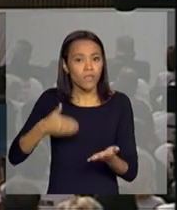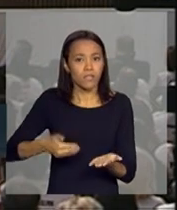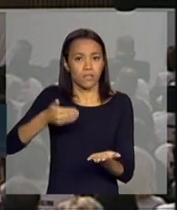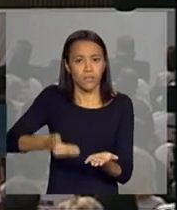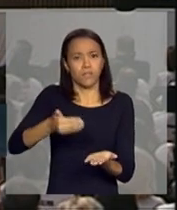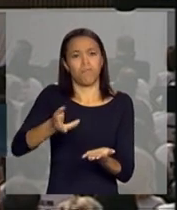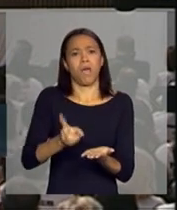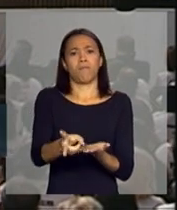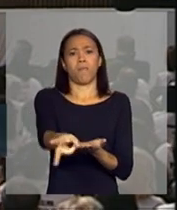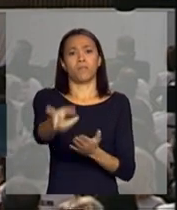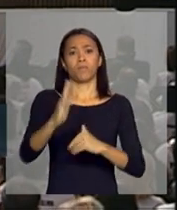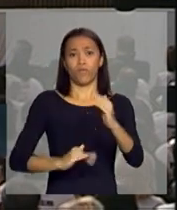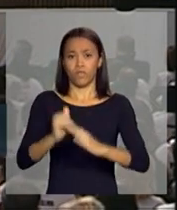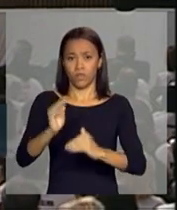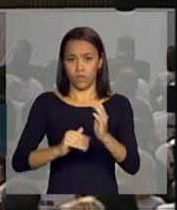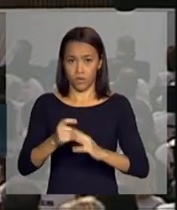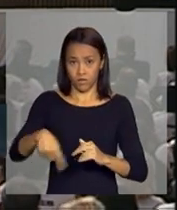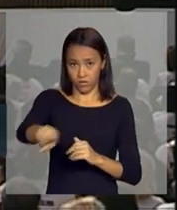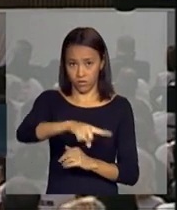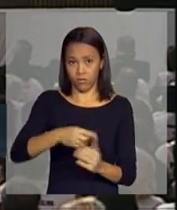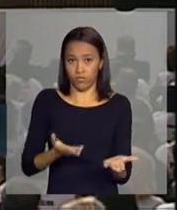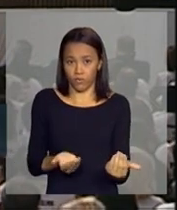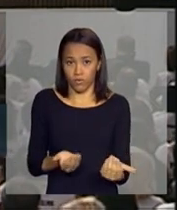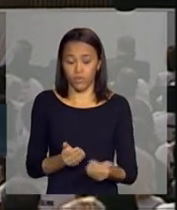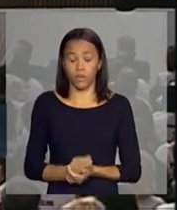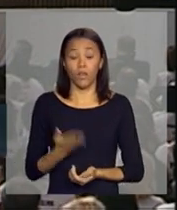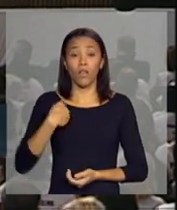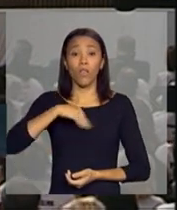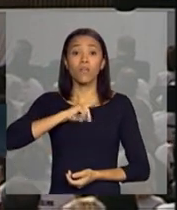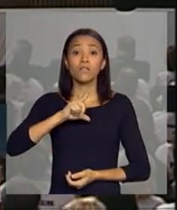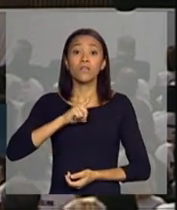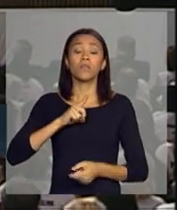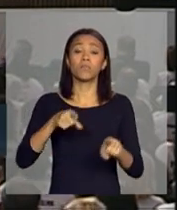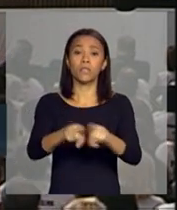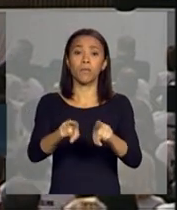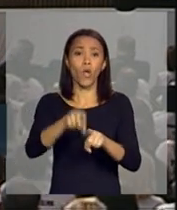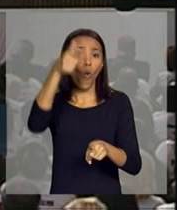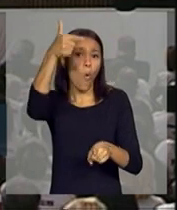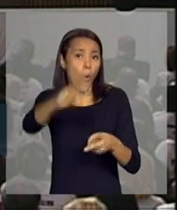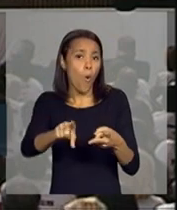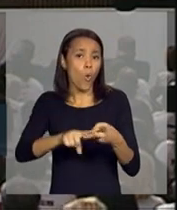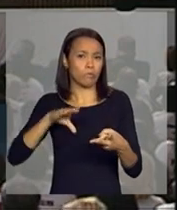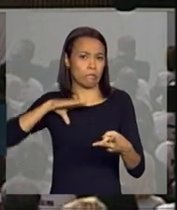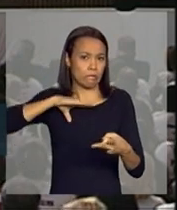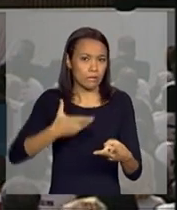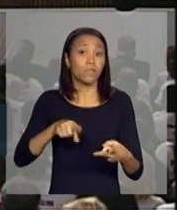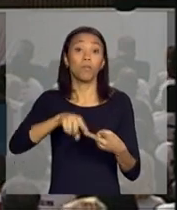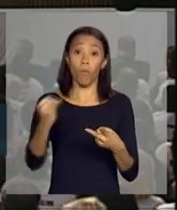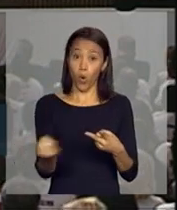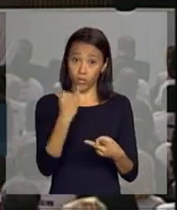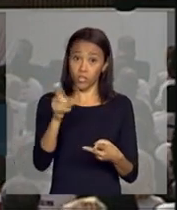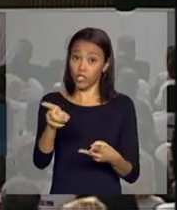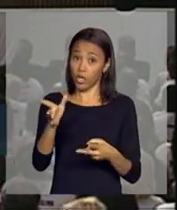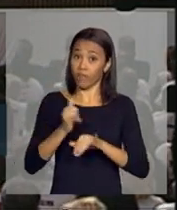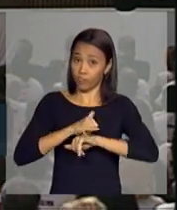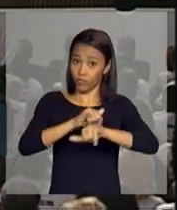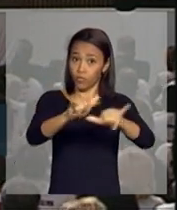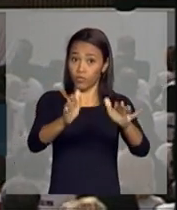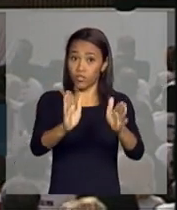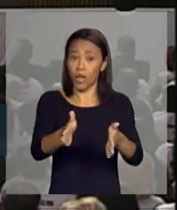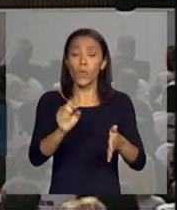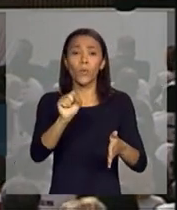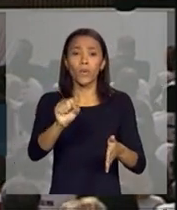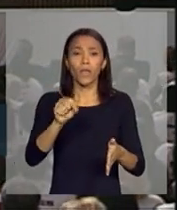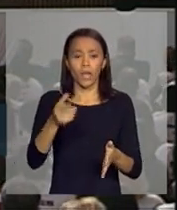essa questão da profissionalização. Nós temos um desafio também importante, por exemplo, que a senhora já lançou, que é exatamente